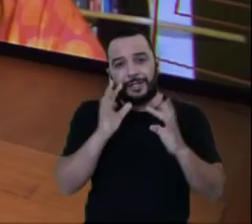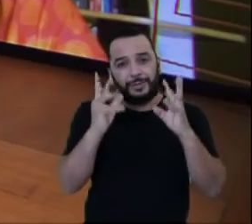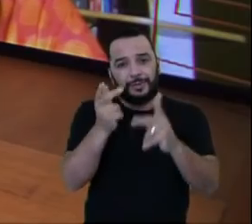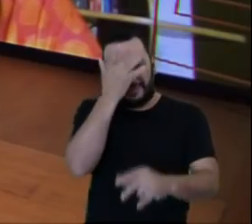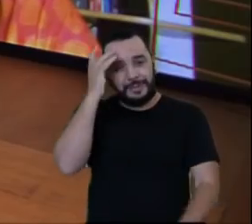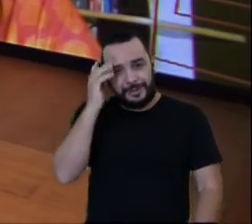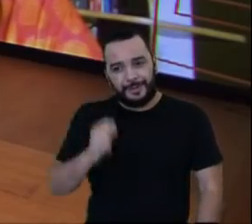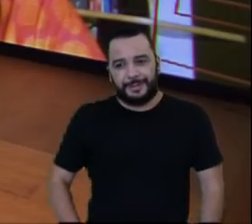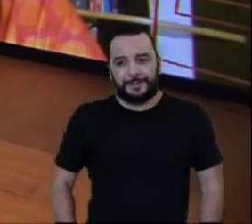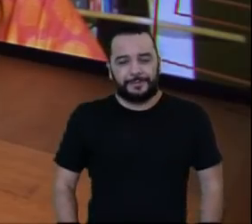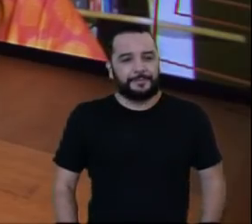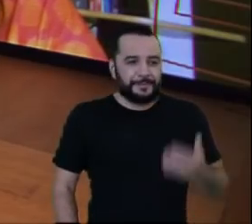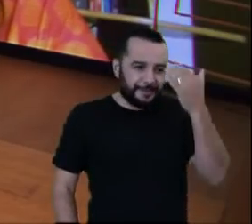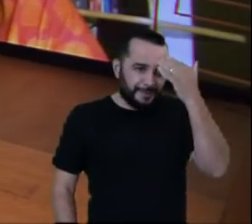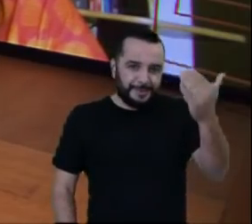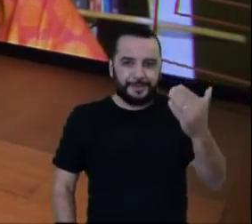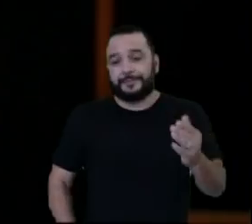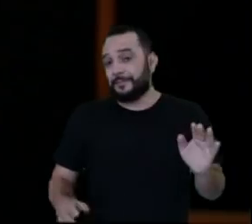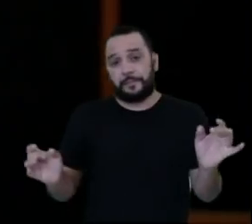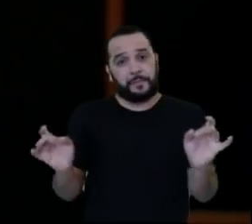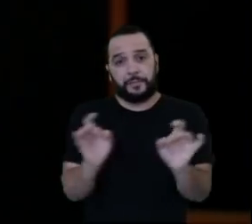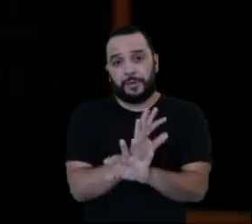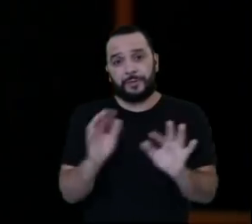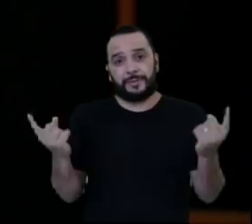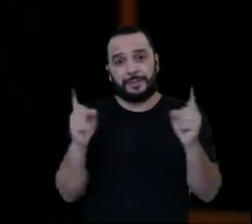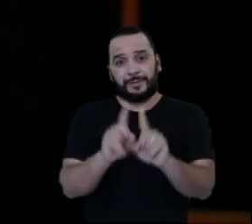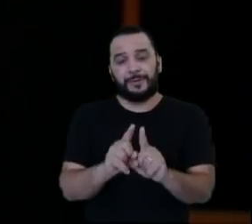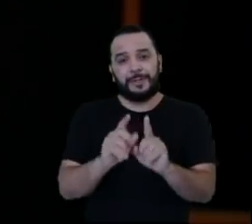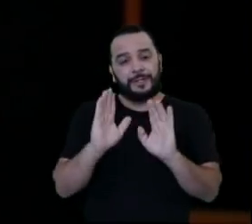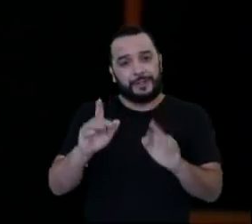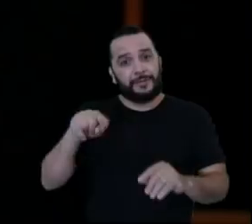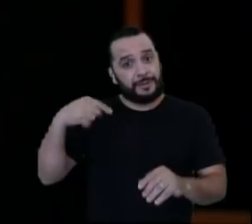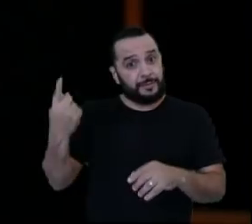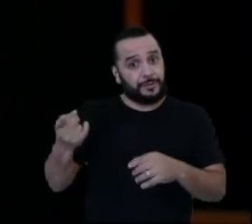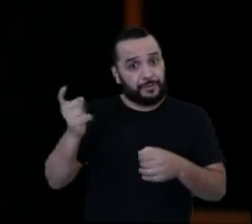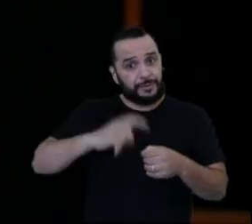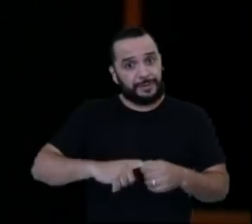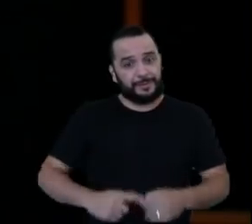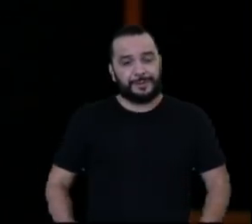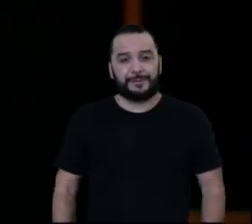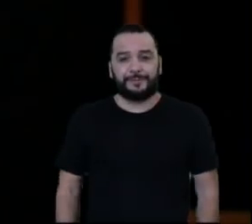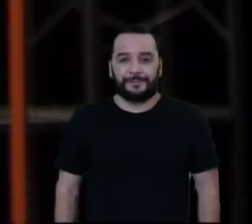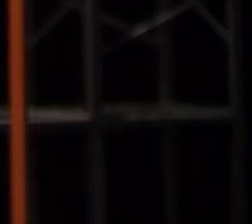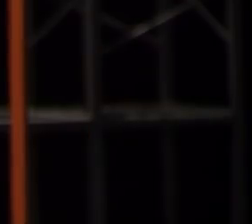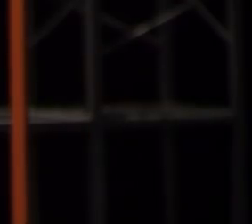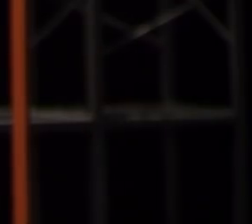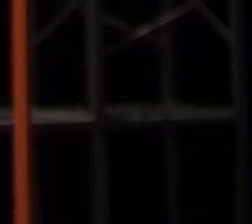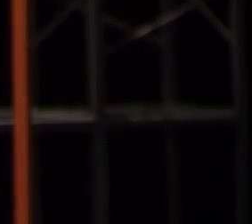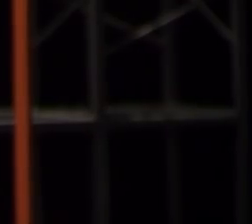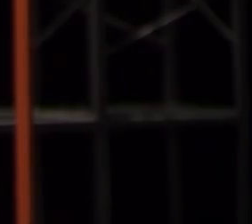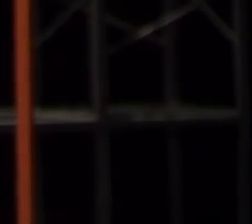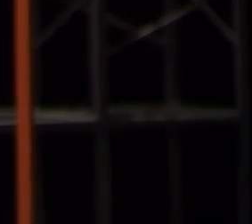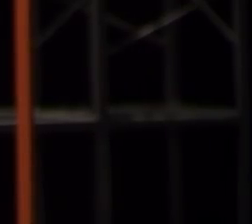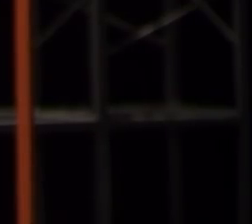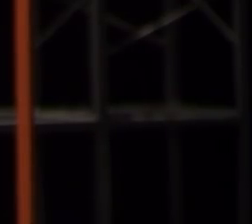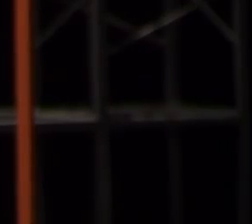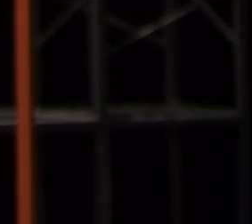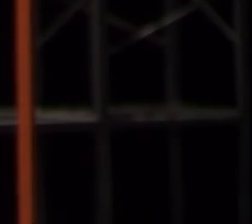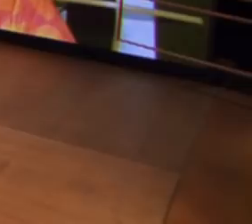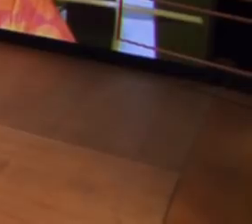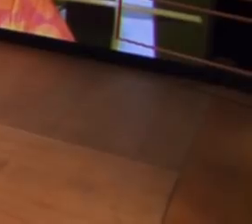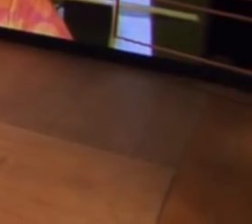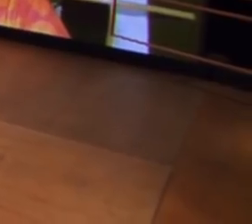mencionou, a família Bruno Goulart tem um espaço muito especial, você sabe disso, né? No coração de toda a classe artística e no coração do